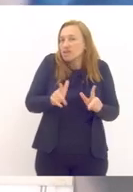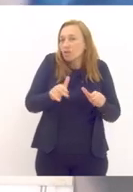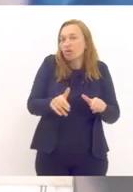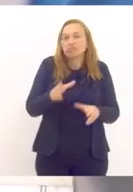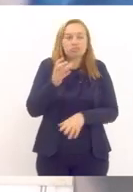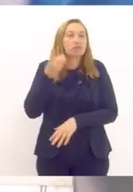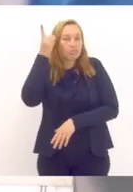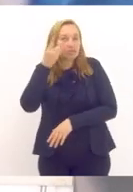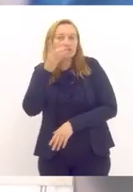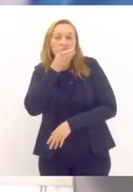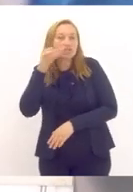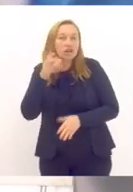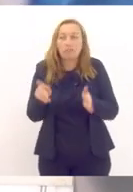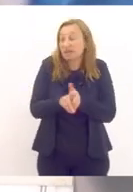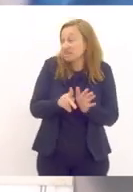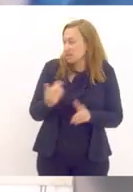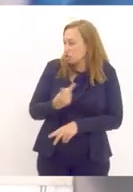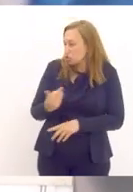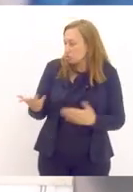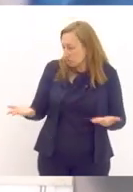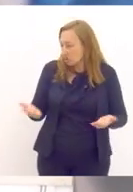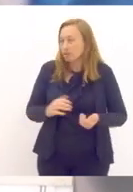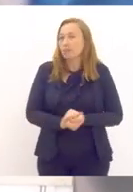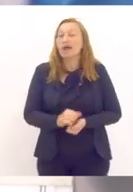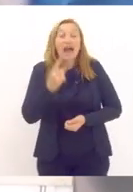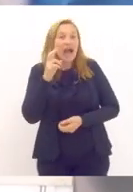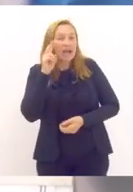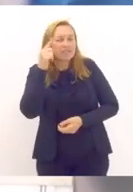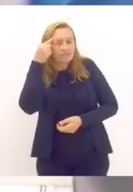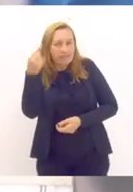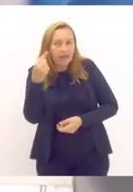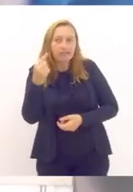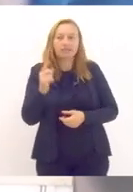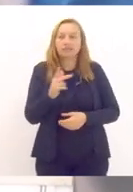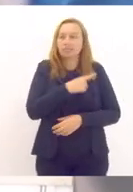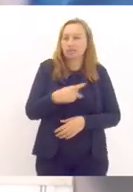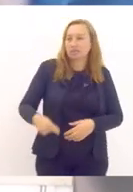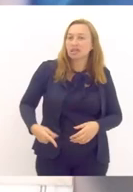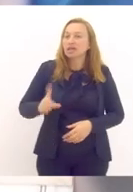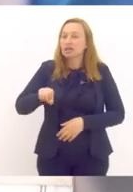Célia também é das duas, enfim. Então, a ideia dessa presidência,